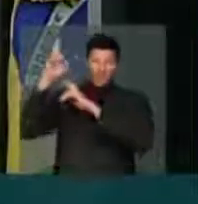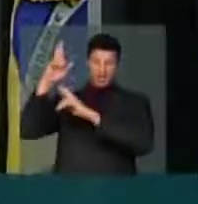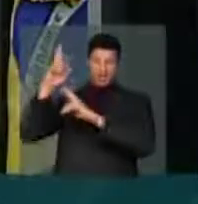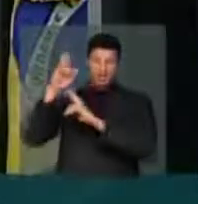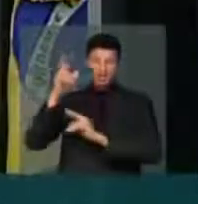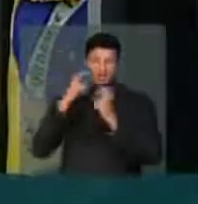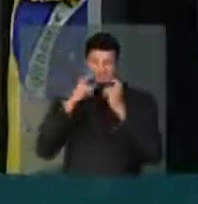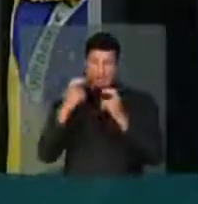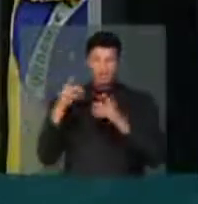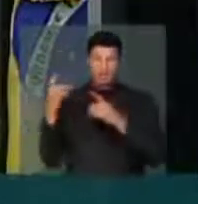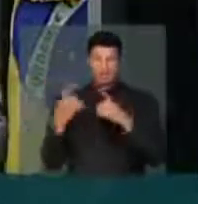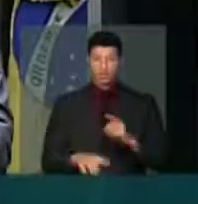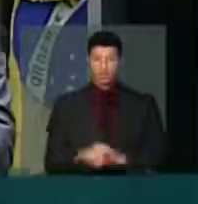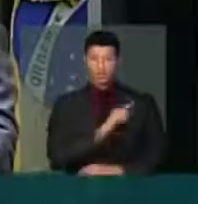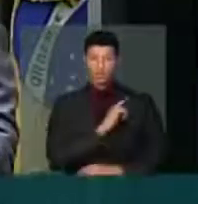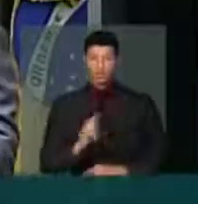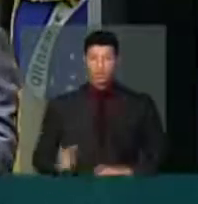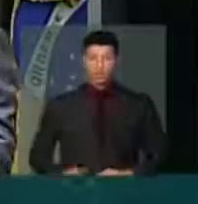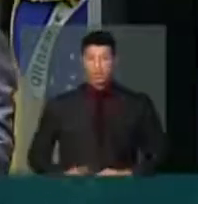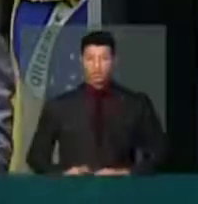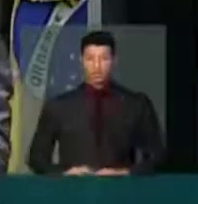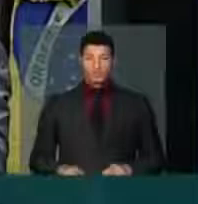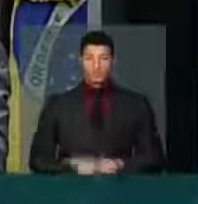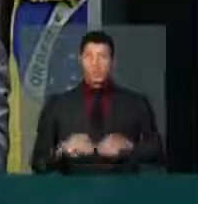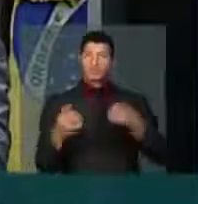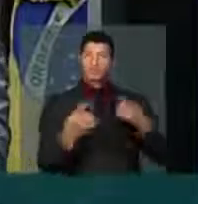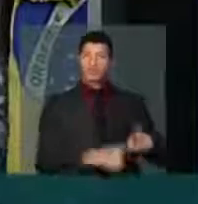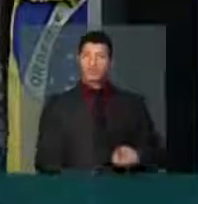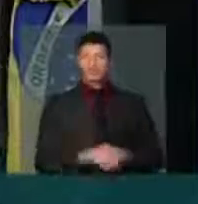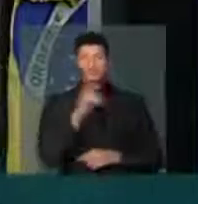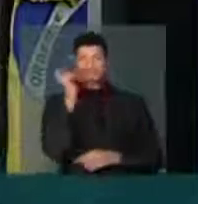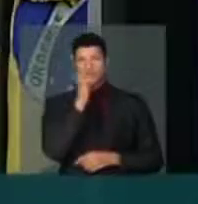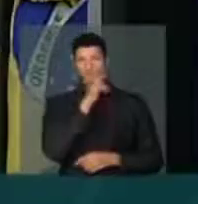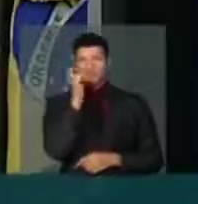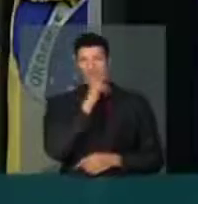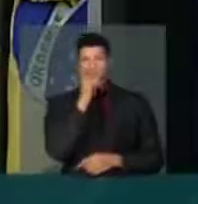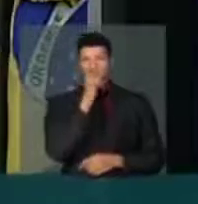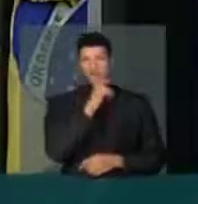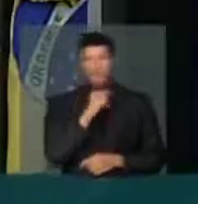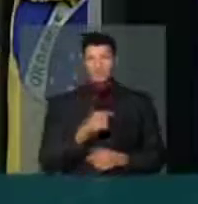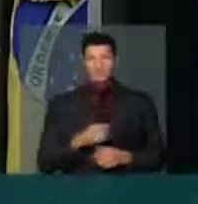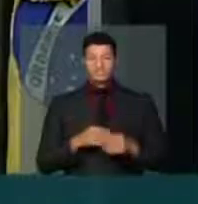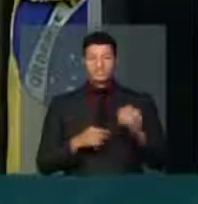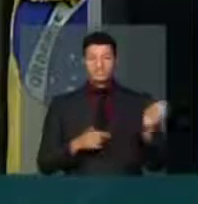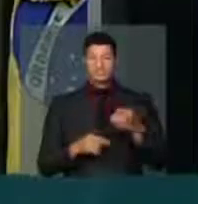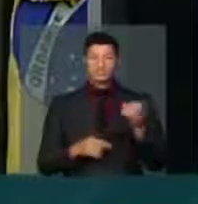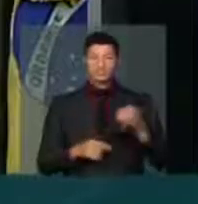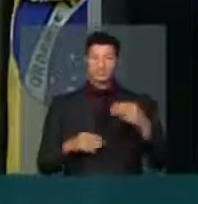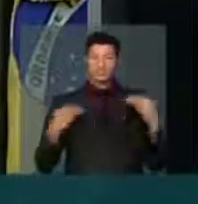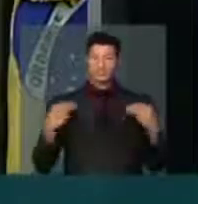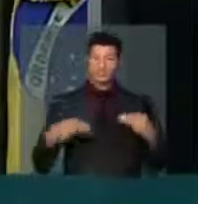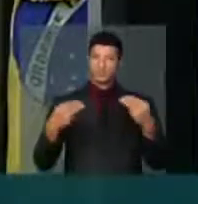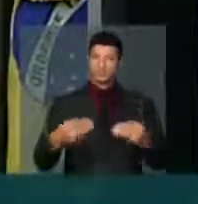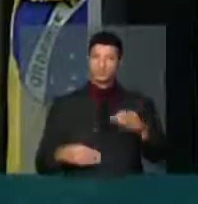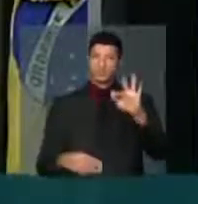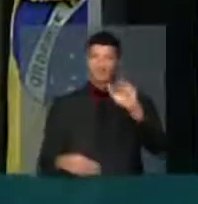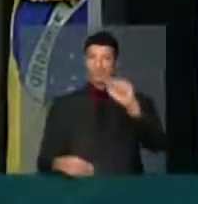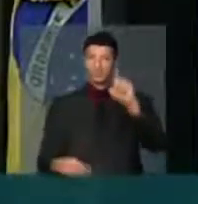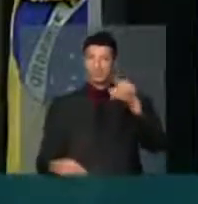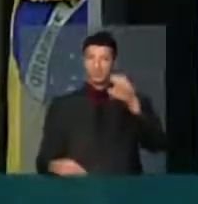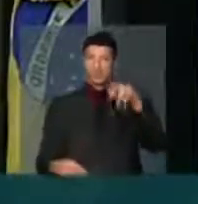protestando contra o seu governo e contra as suas mentiras. O atual ministro da